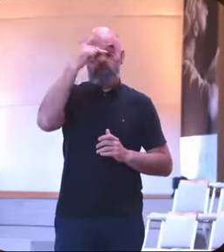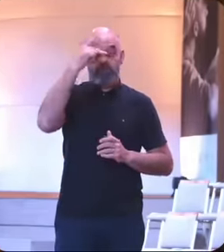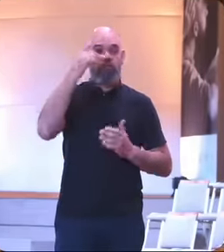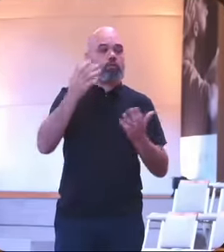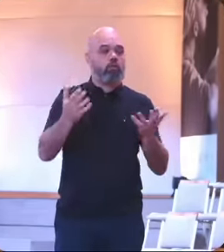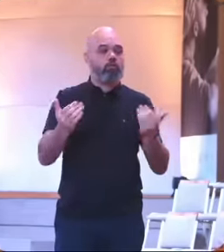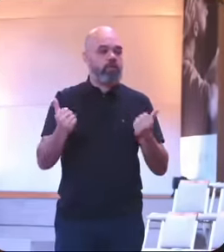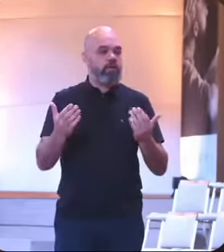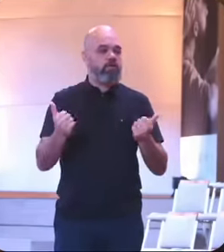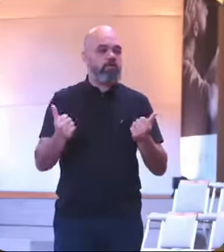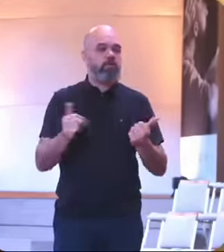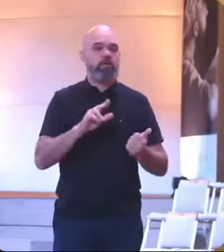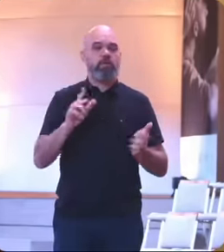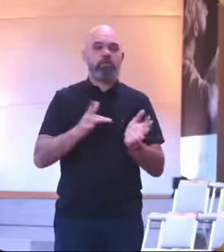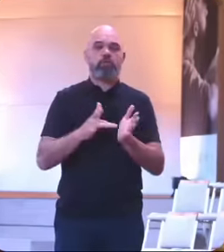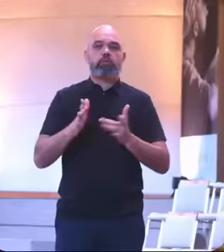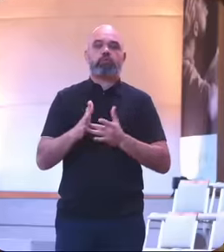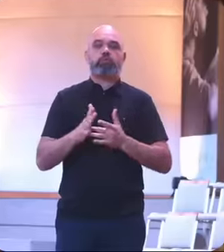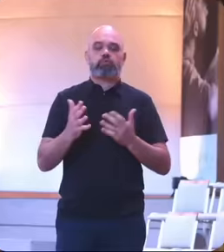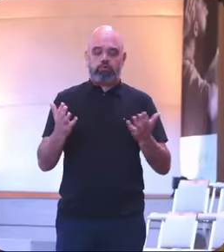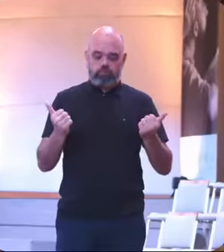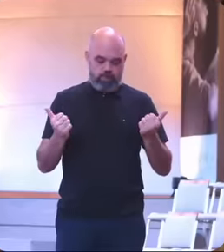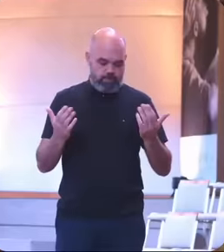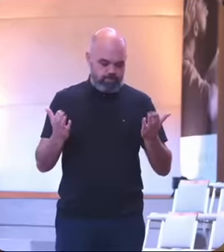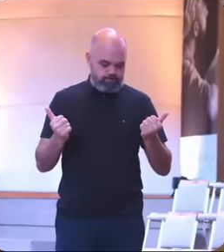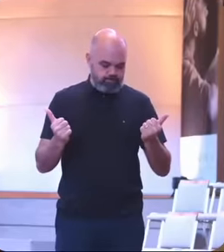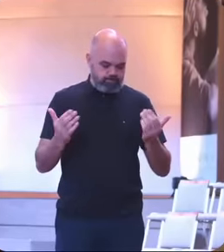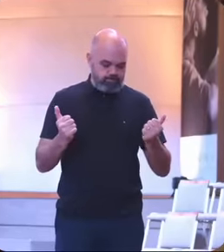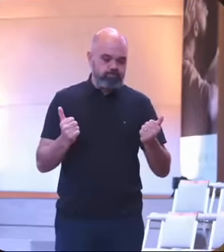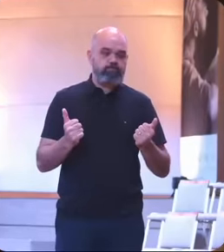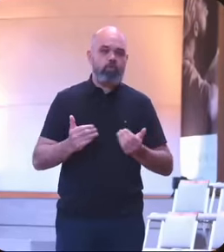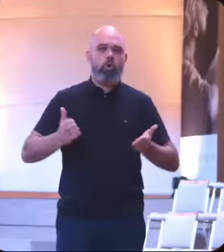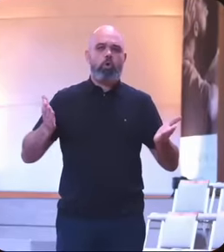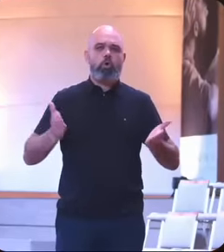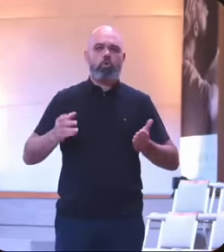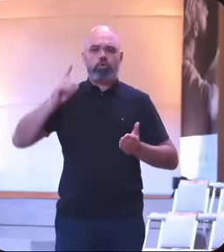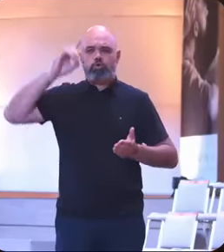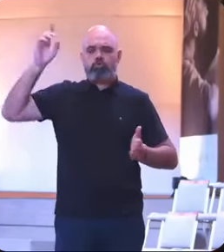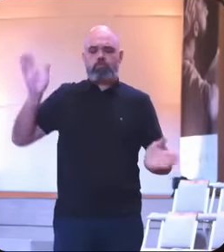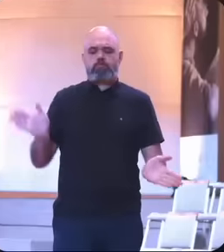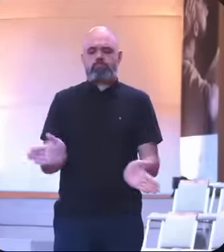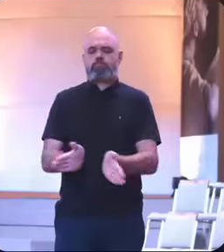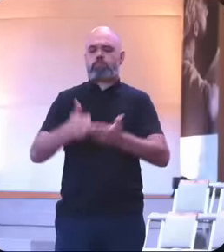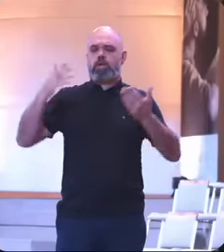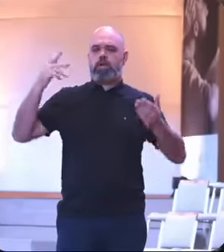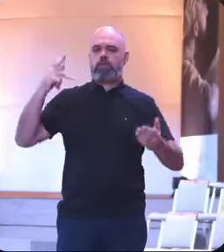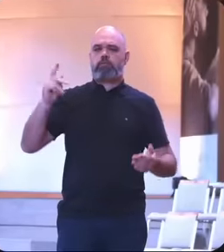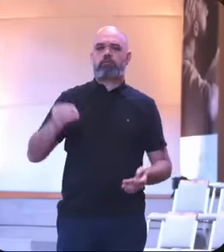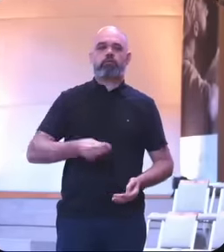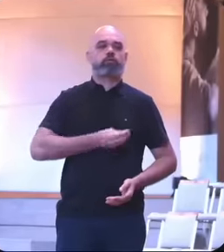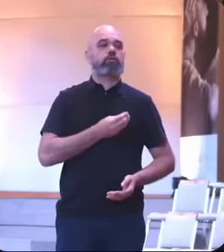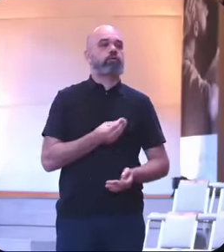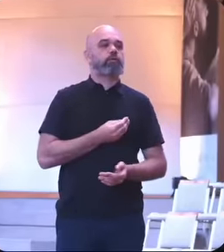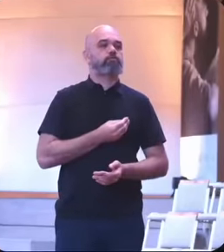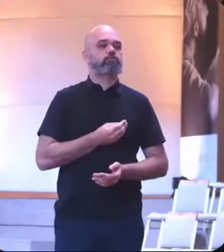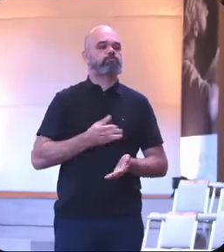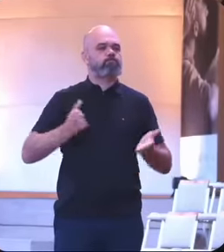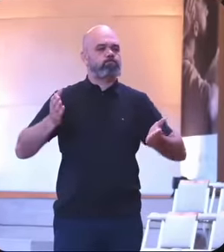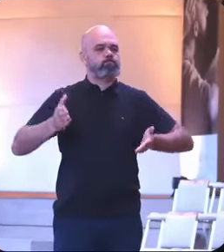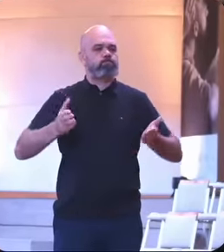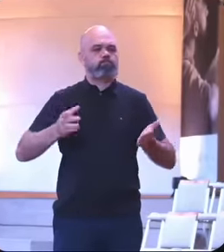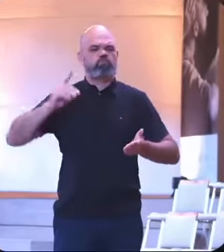nome de Jesus. Venha, venha. Hoje é o dia do milagre na tua vida, meu querido. Hoje é o